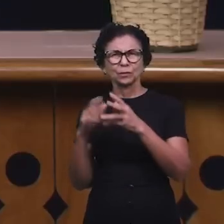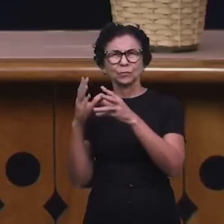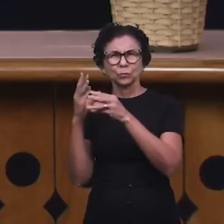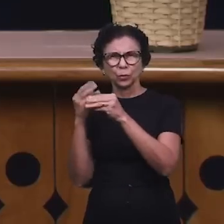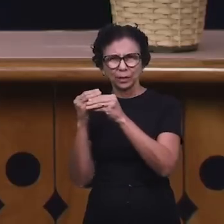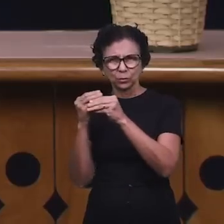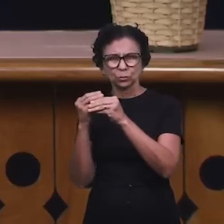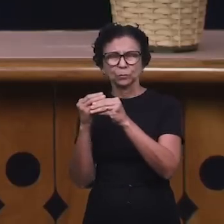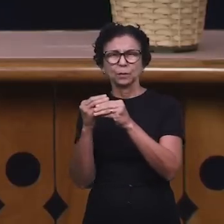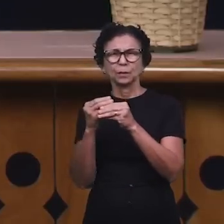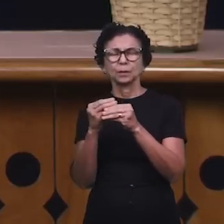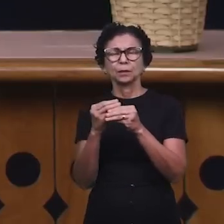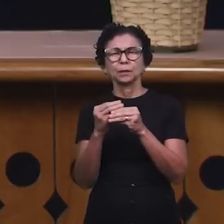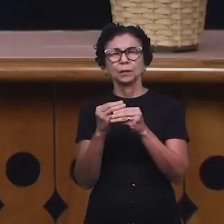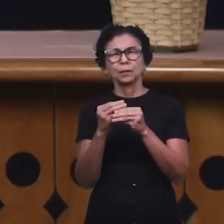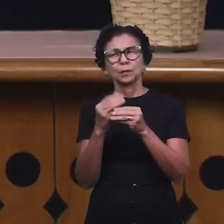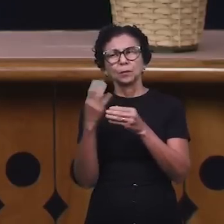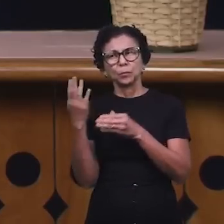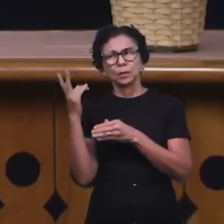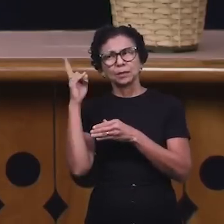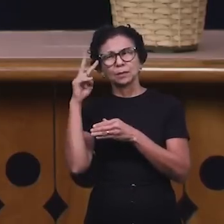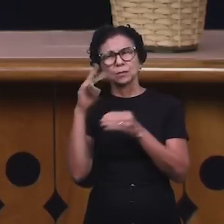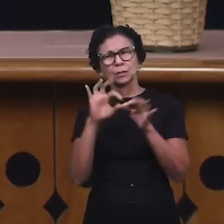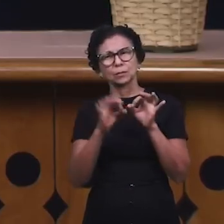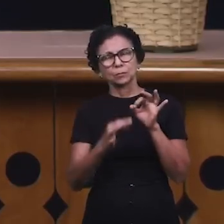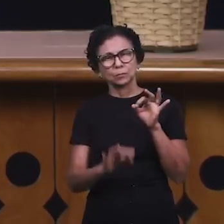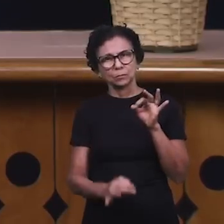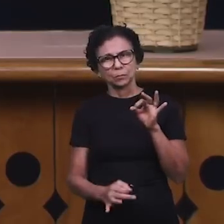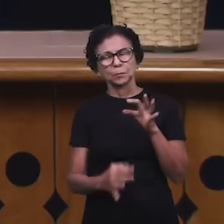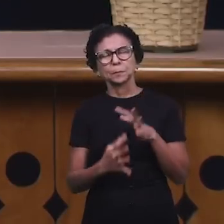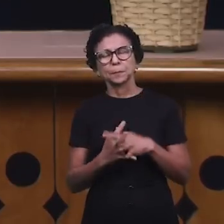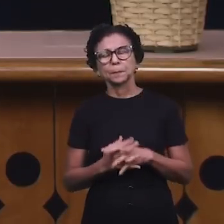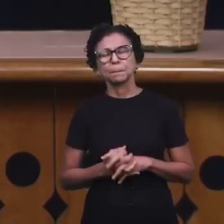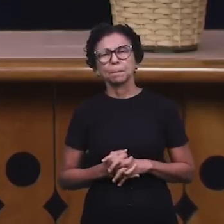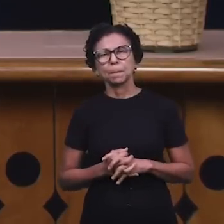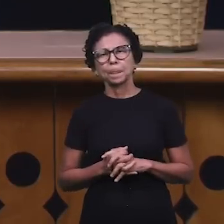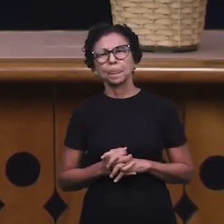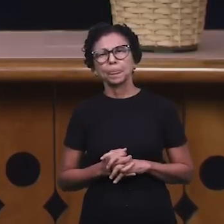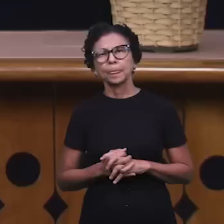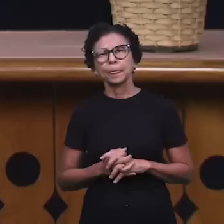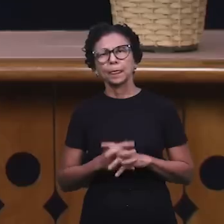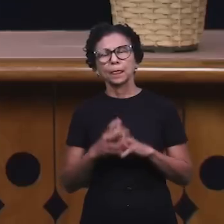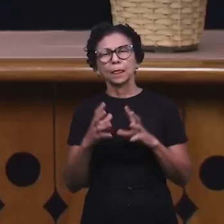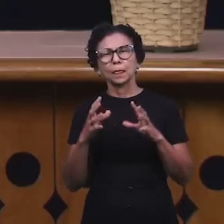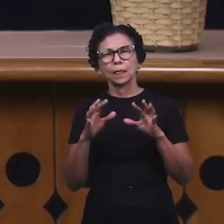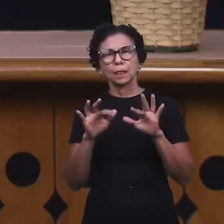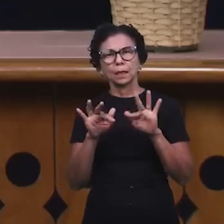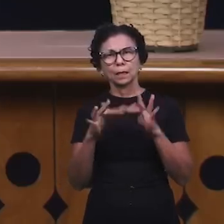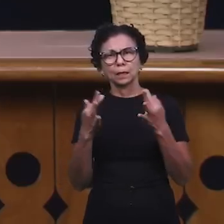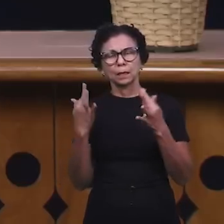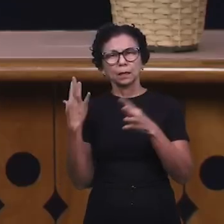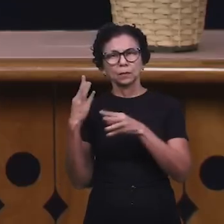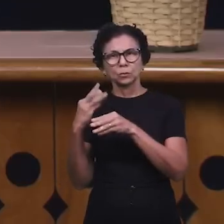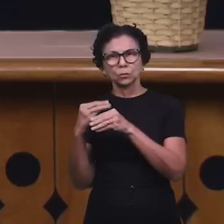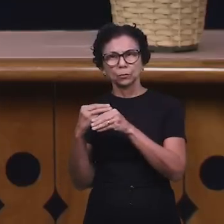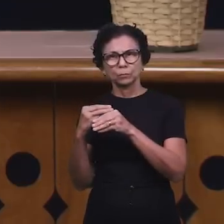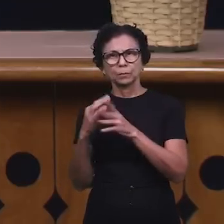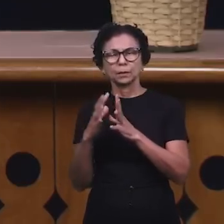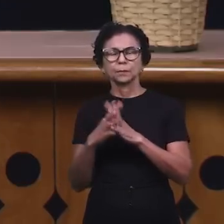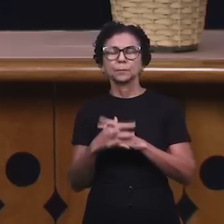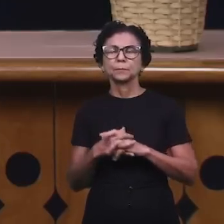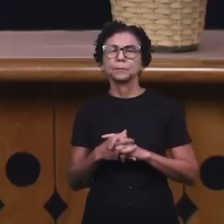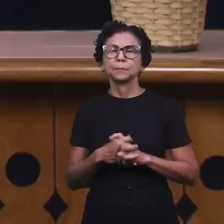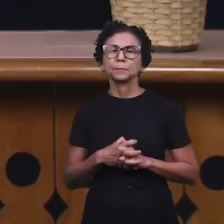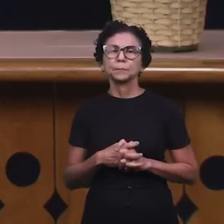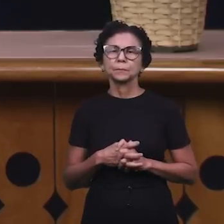mais detalhada para o melhor entendimento. E nós vamos simplificar agora para o fechamento da nossa